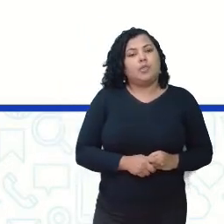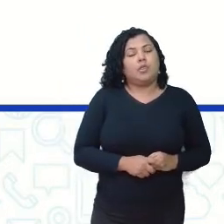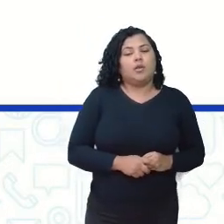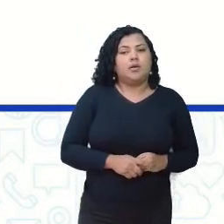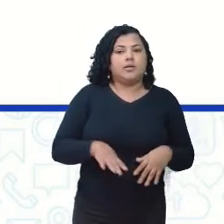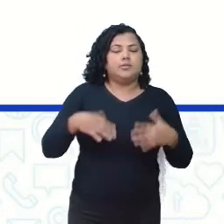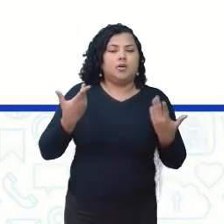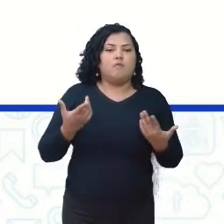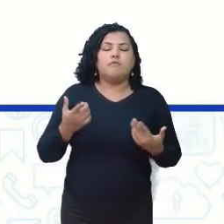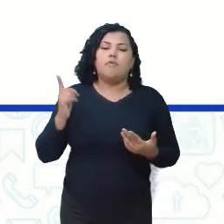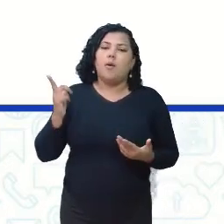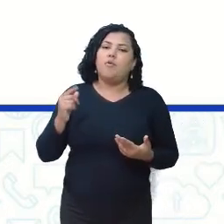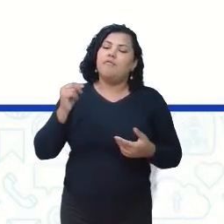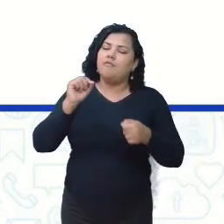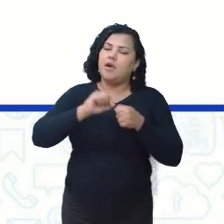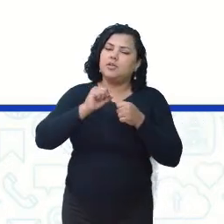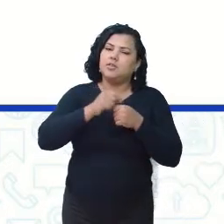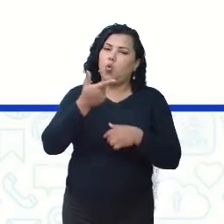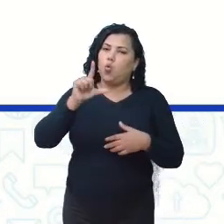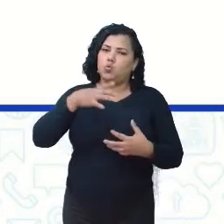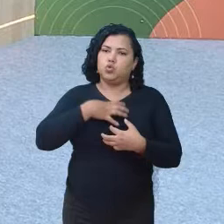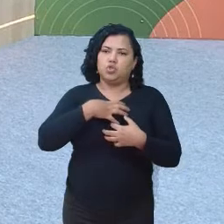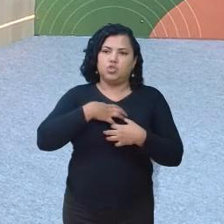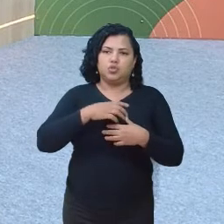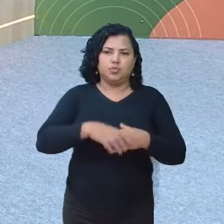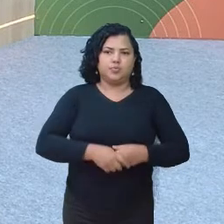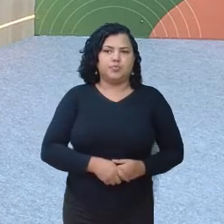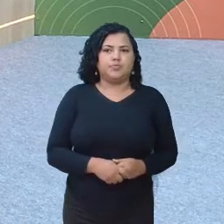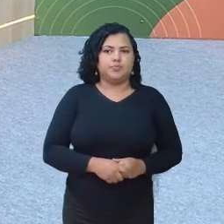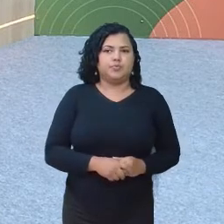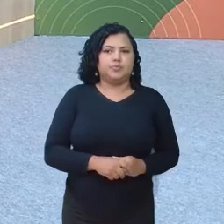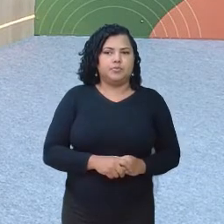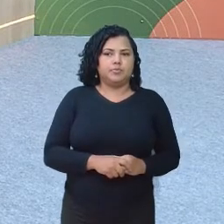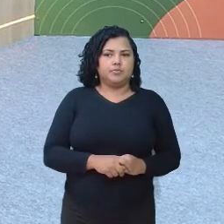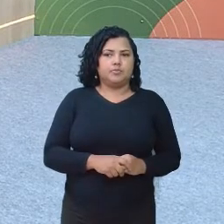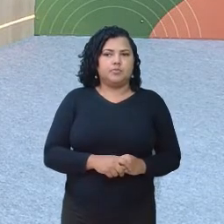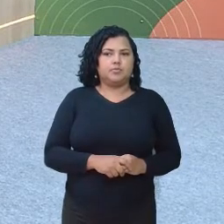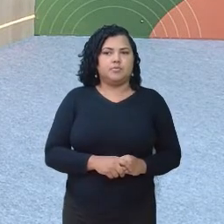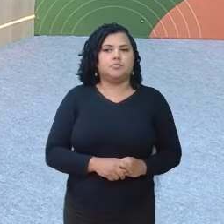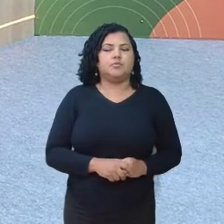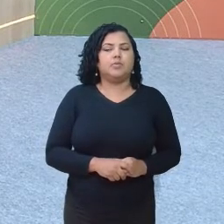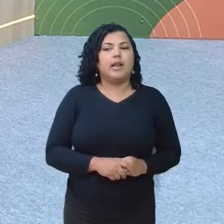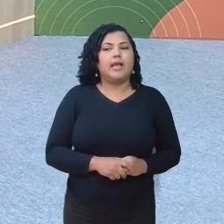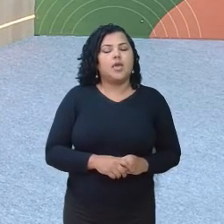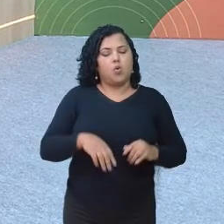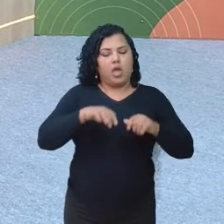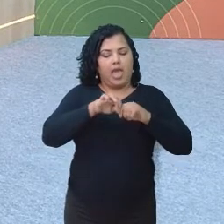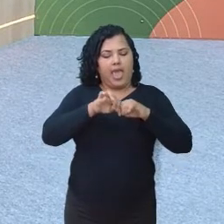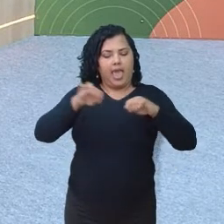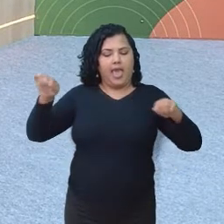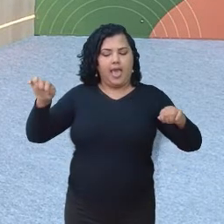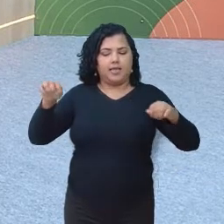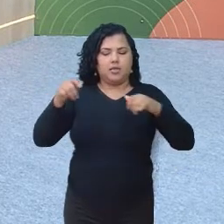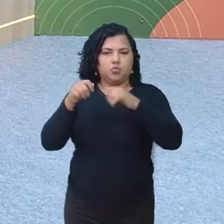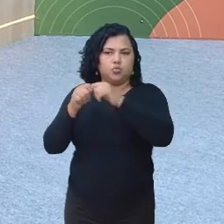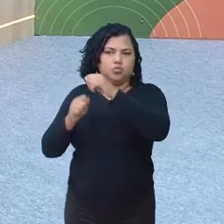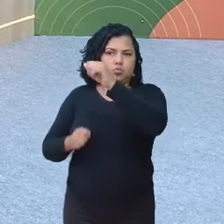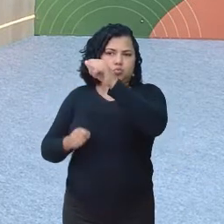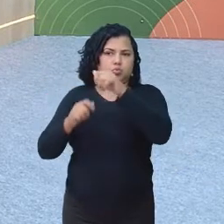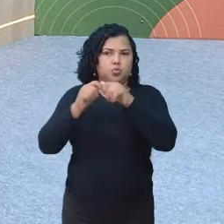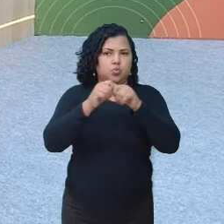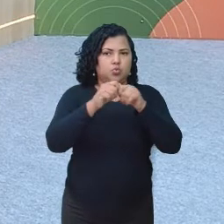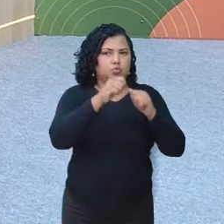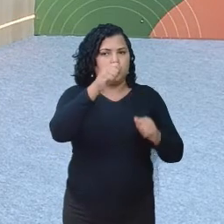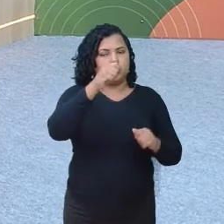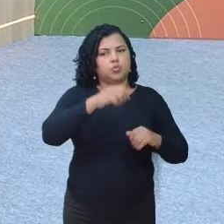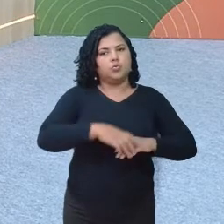justificar dessa maneira, o conhecimento que você precisa é aquele que a gente chama de retas paralelas cortadas por transversais,